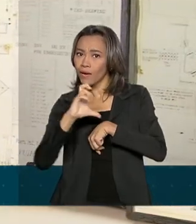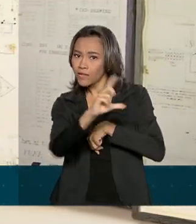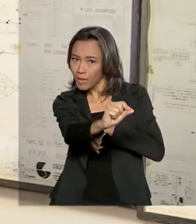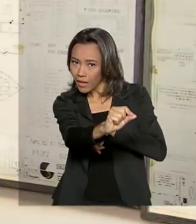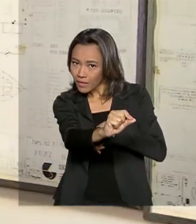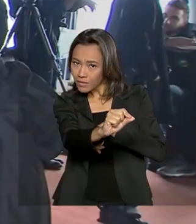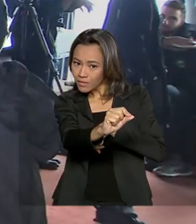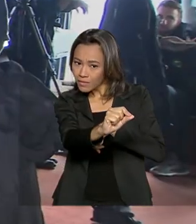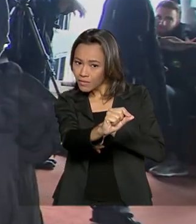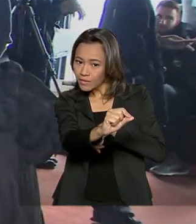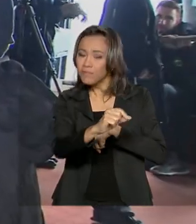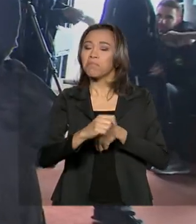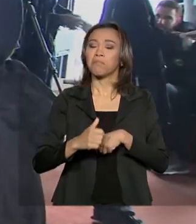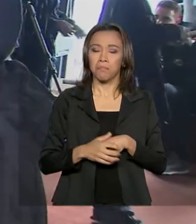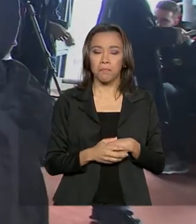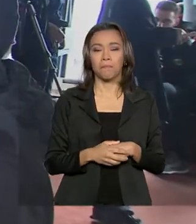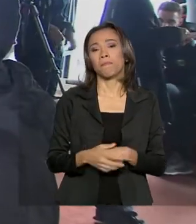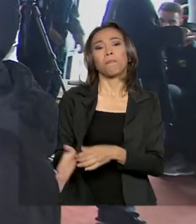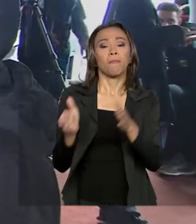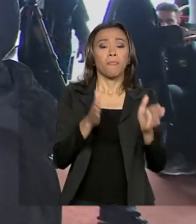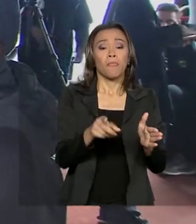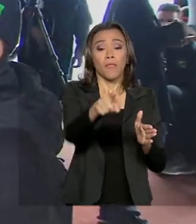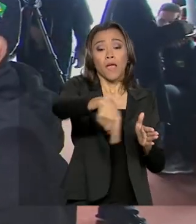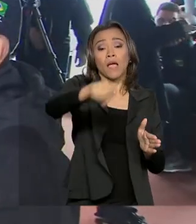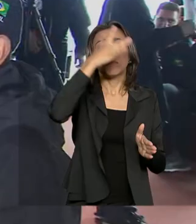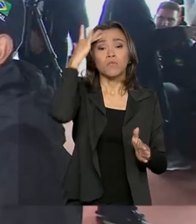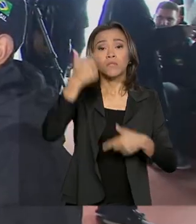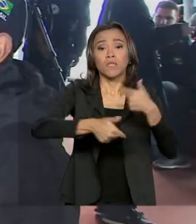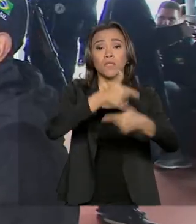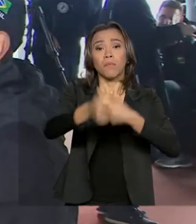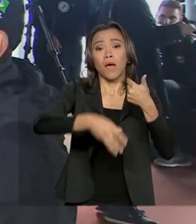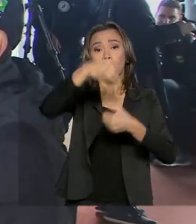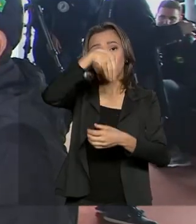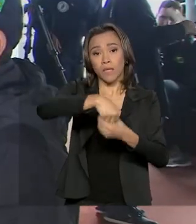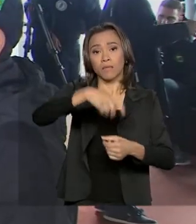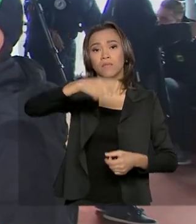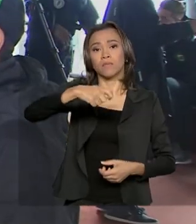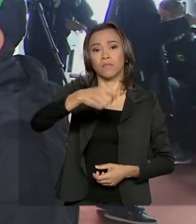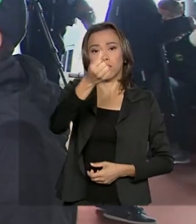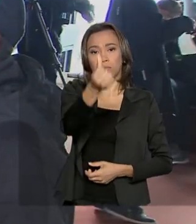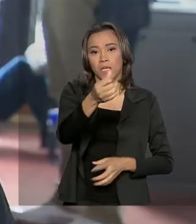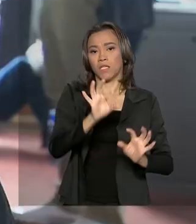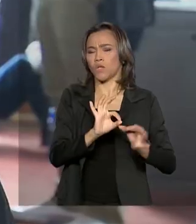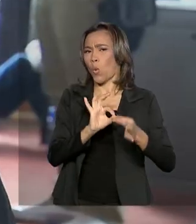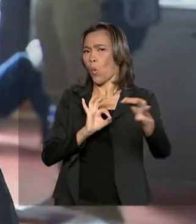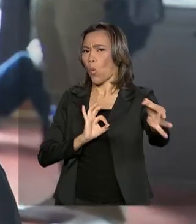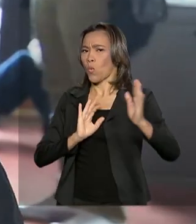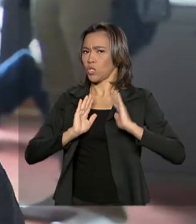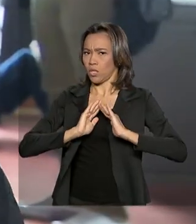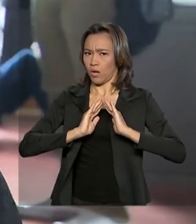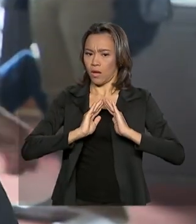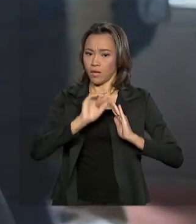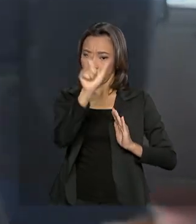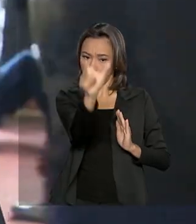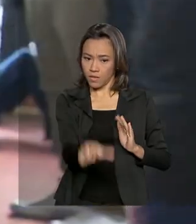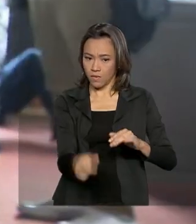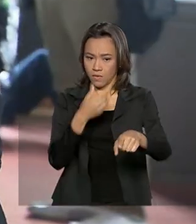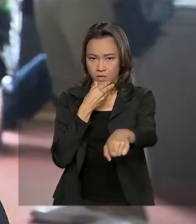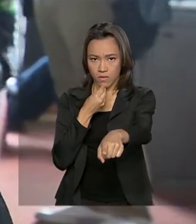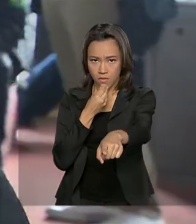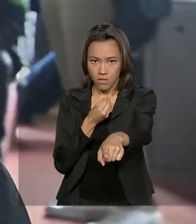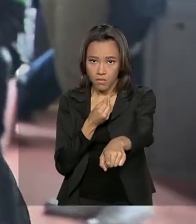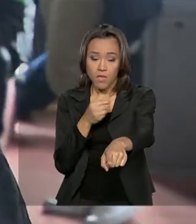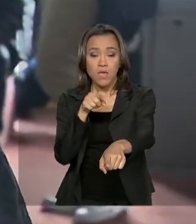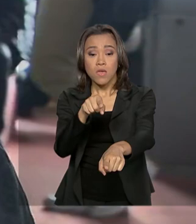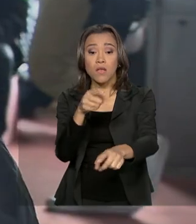de render o serviço. Os militares que estão no navio ficam 6 meses longe de casa. Pessoas como o sargento Carlos Torres,